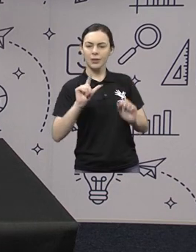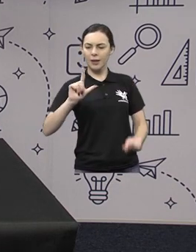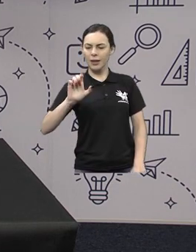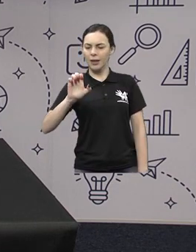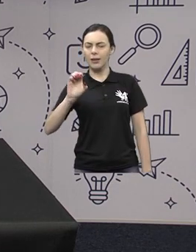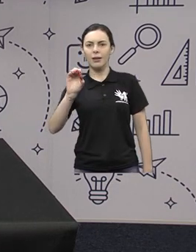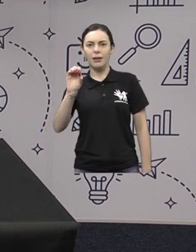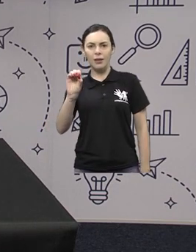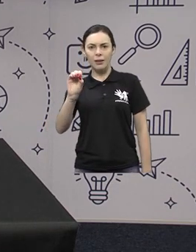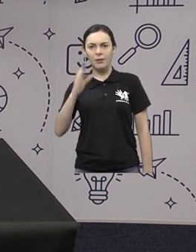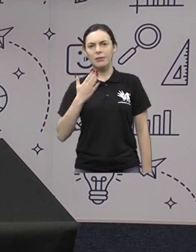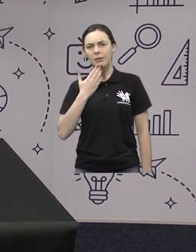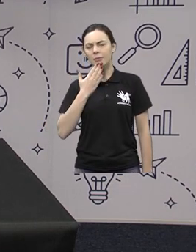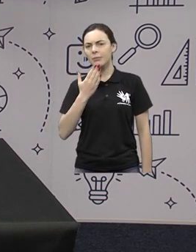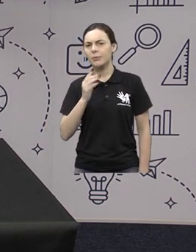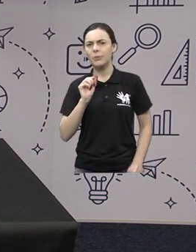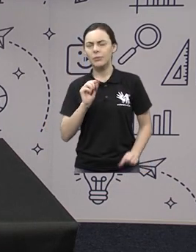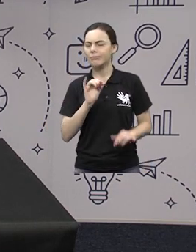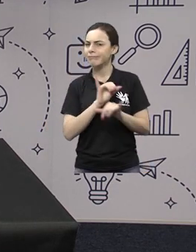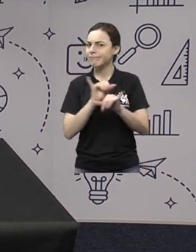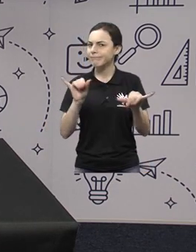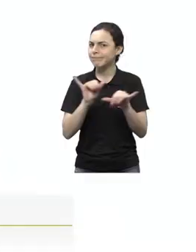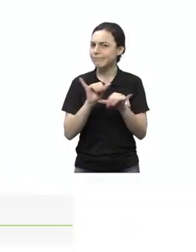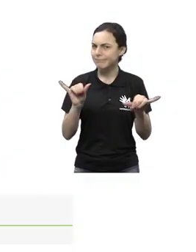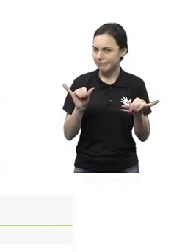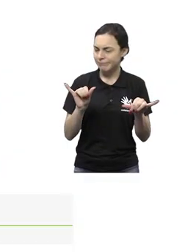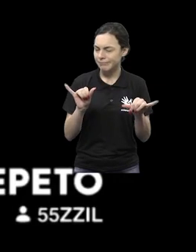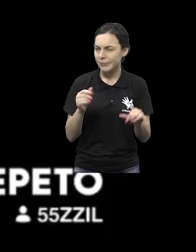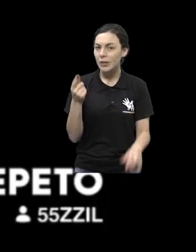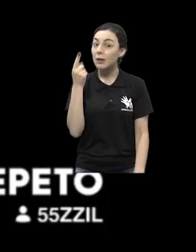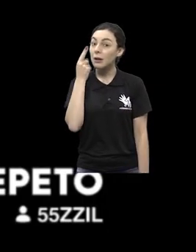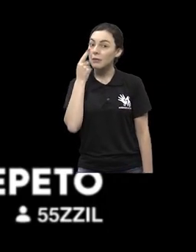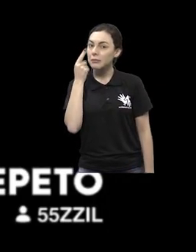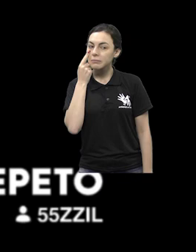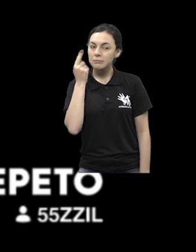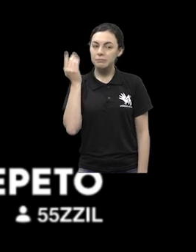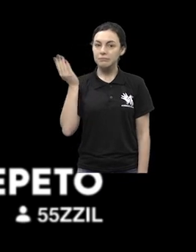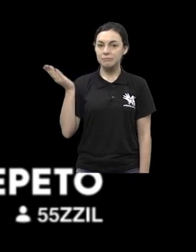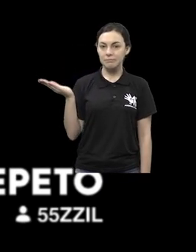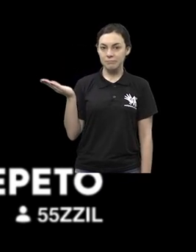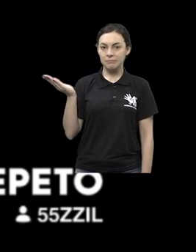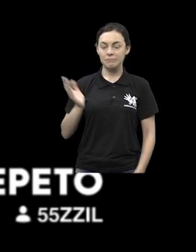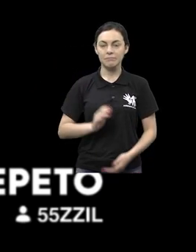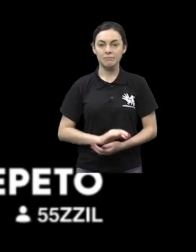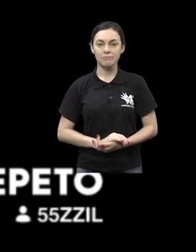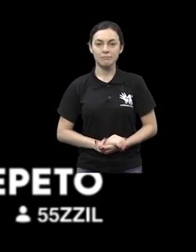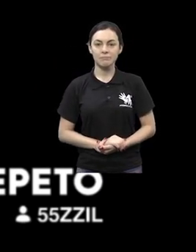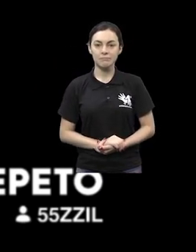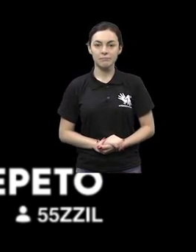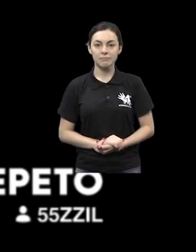o Léo pediu para nos dar um recado. Vamos ver? Vamos sim.